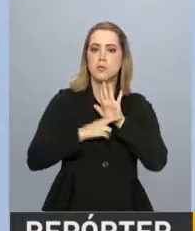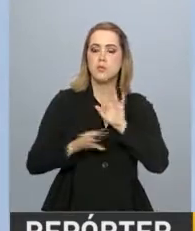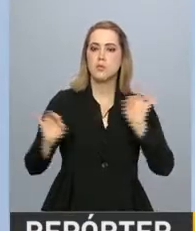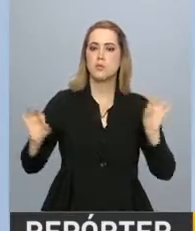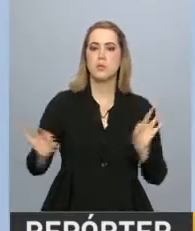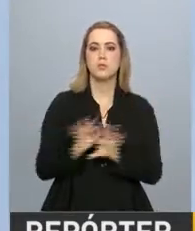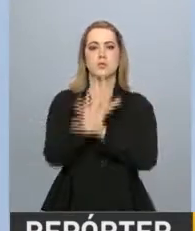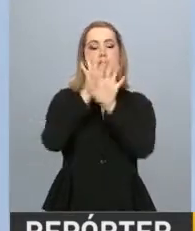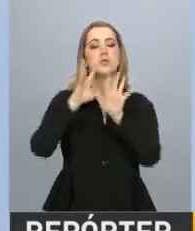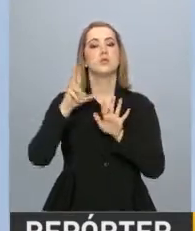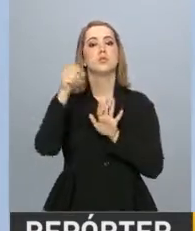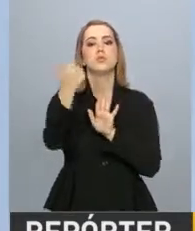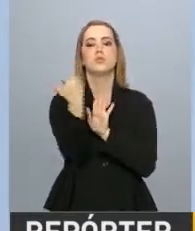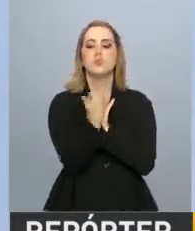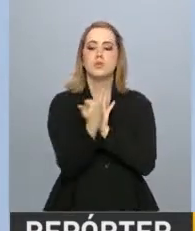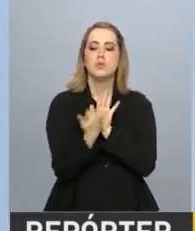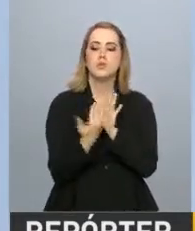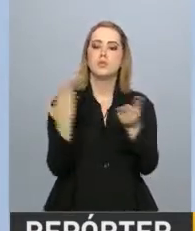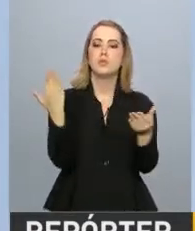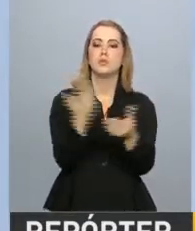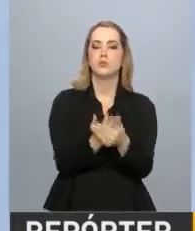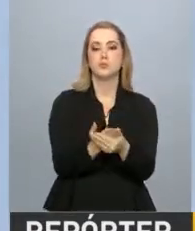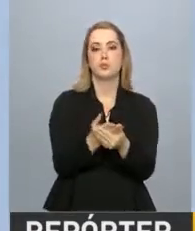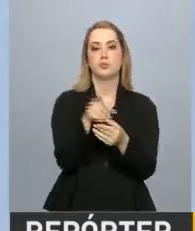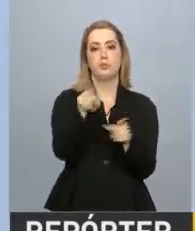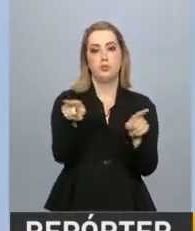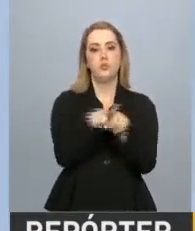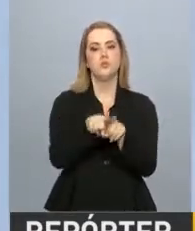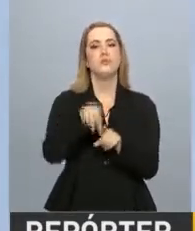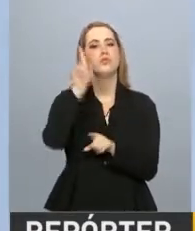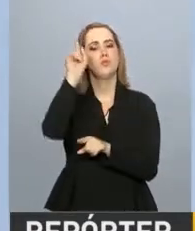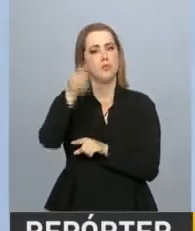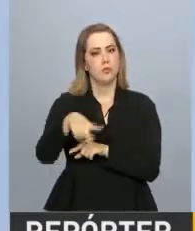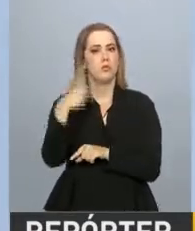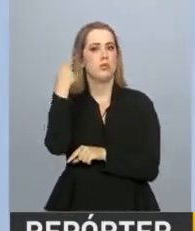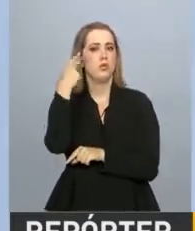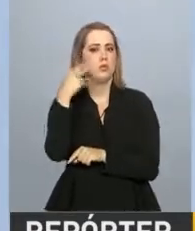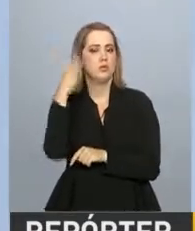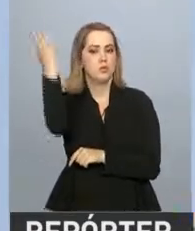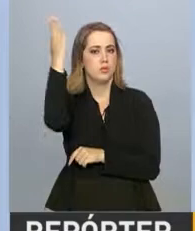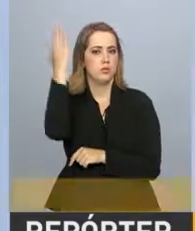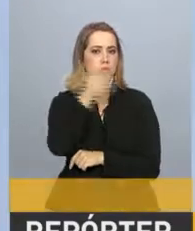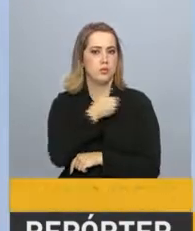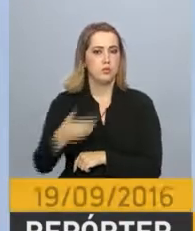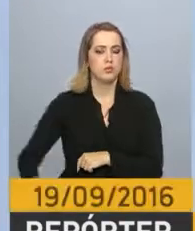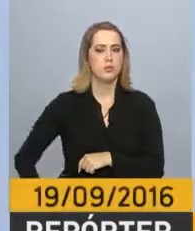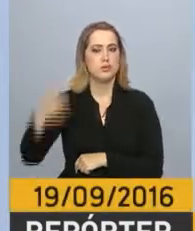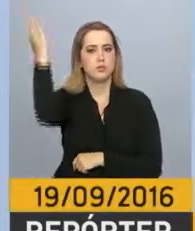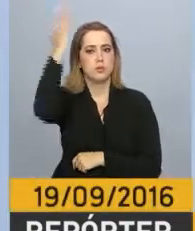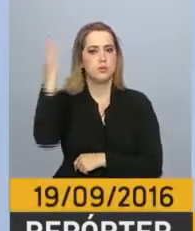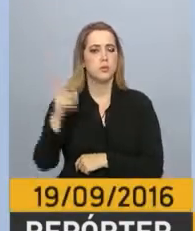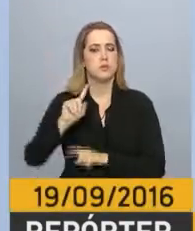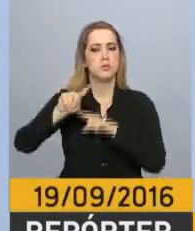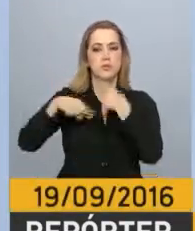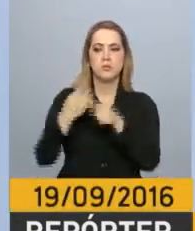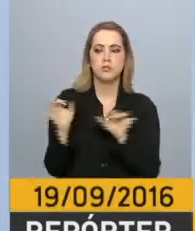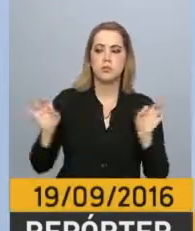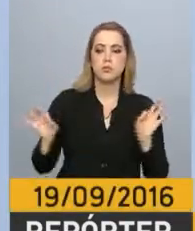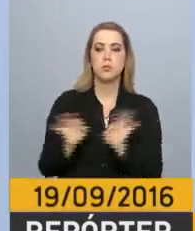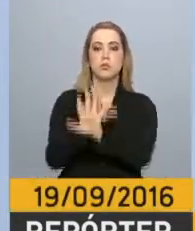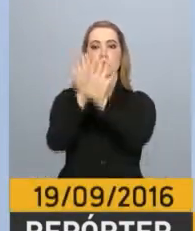seu processo. É natural que o governo brasileiro, depois de lançar um programa desse em